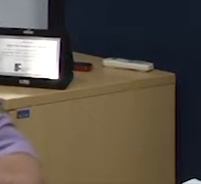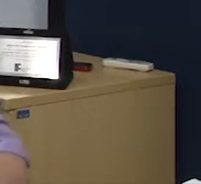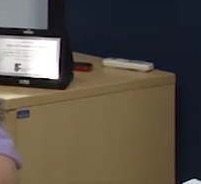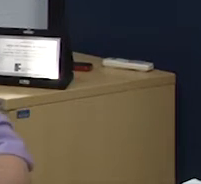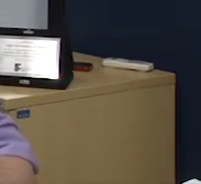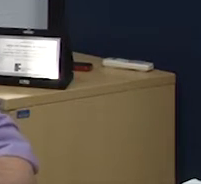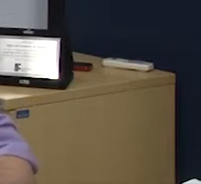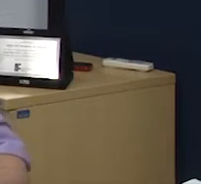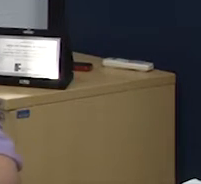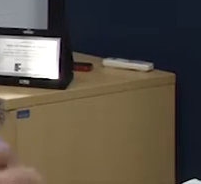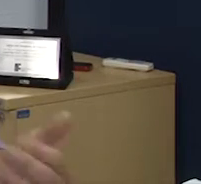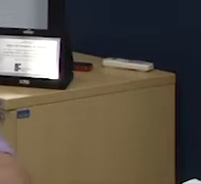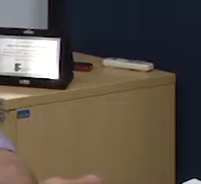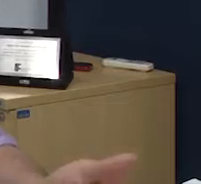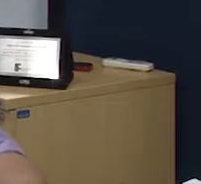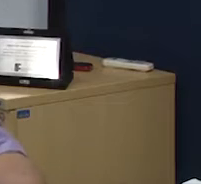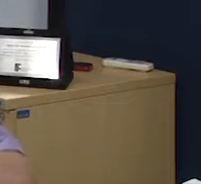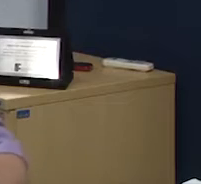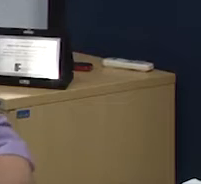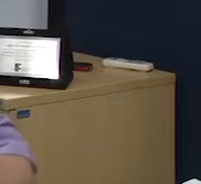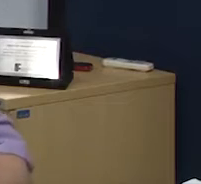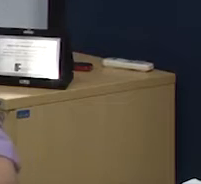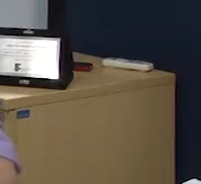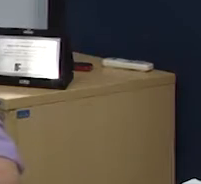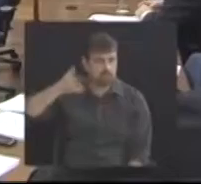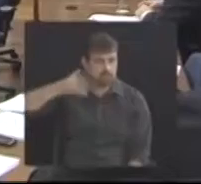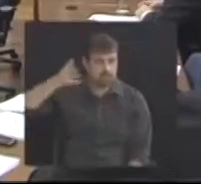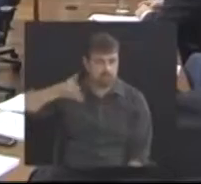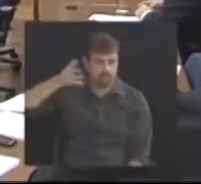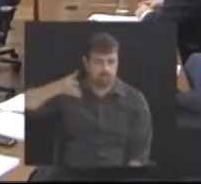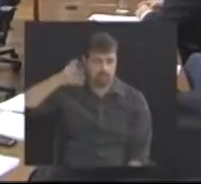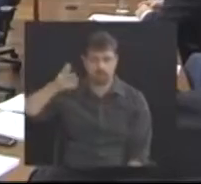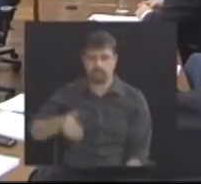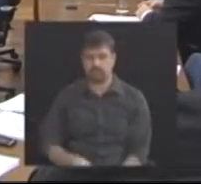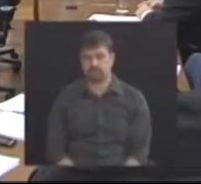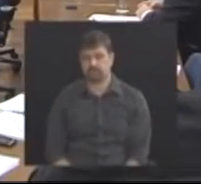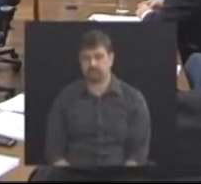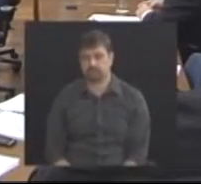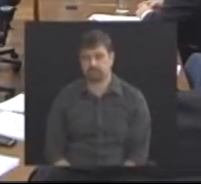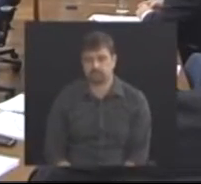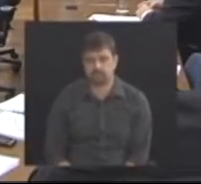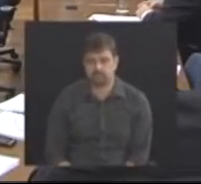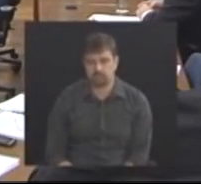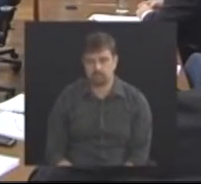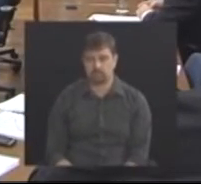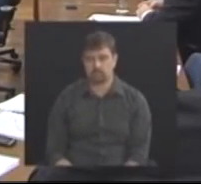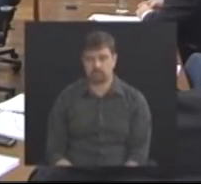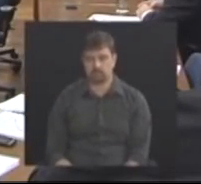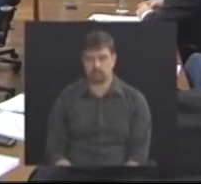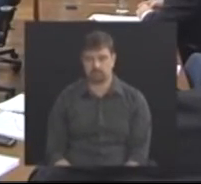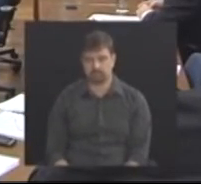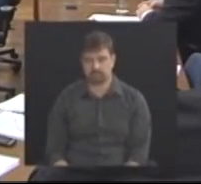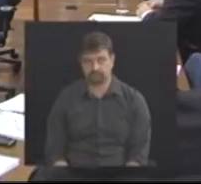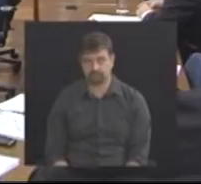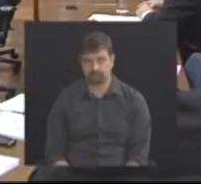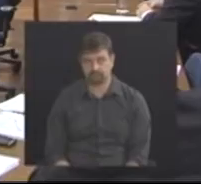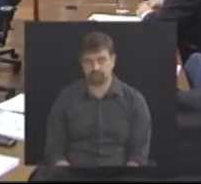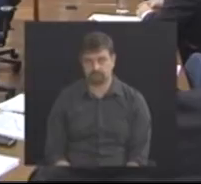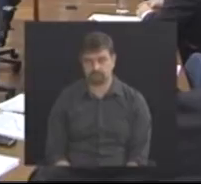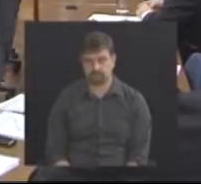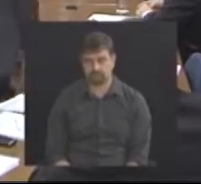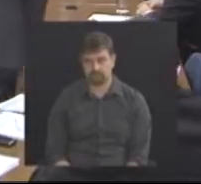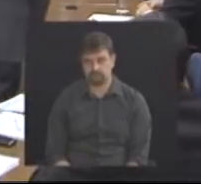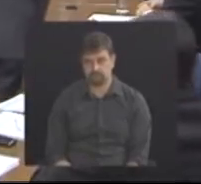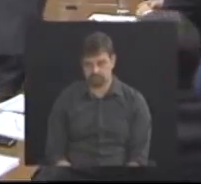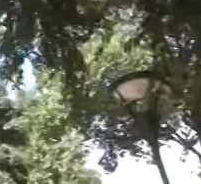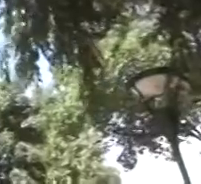multiplicar a partir de favores e benesses garantidas por políticos. Por conta dos trâmites legais, são 2 projetos distintos, mas com o